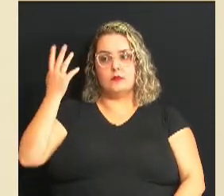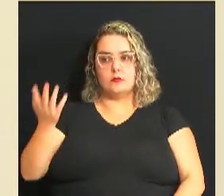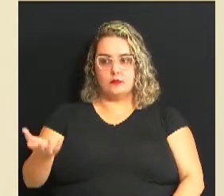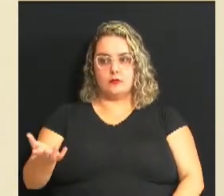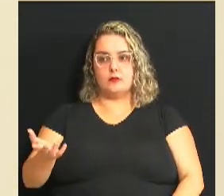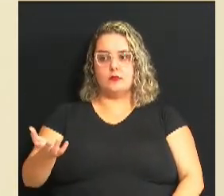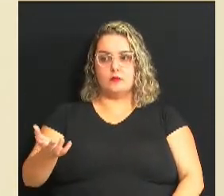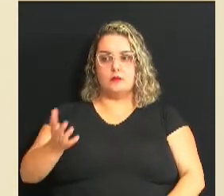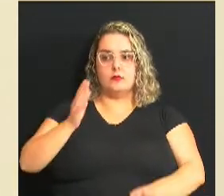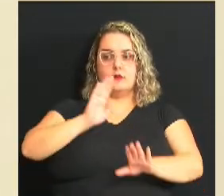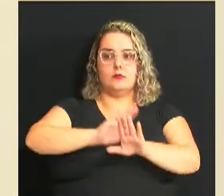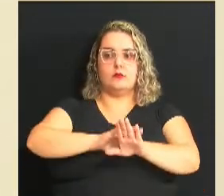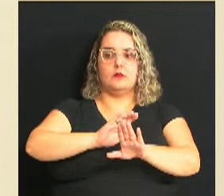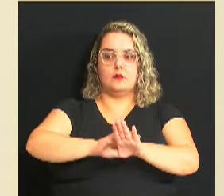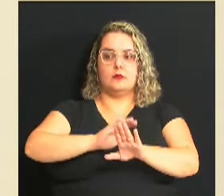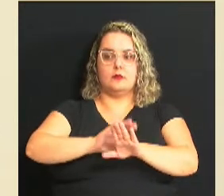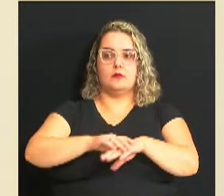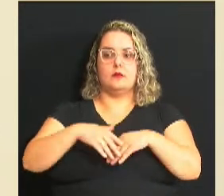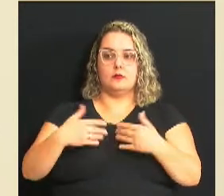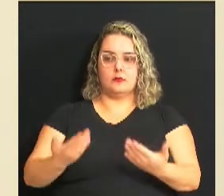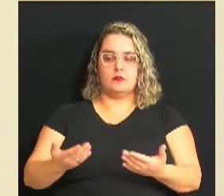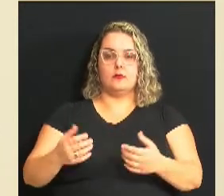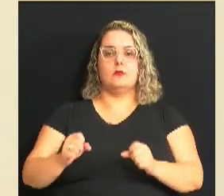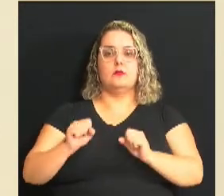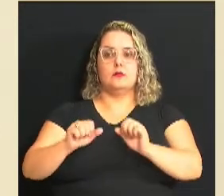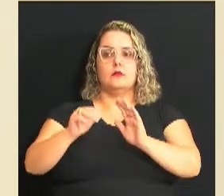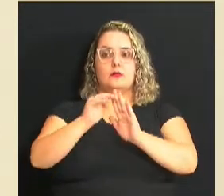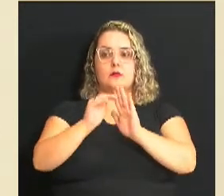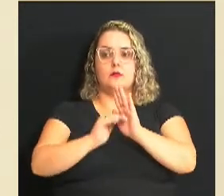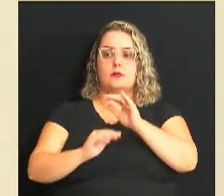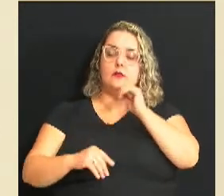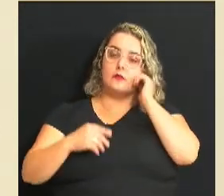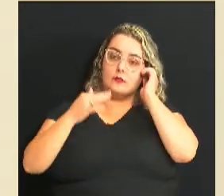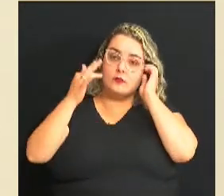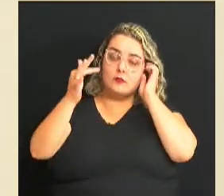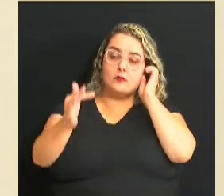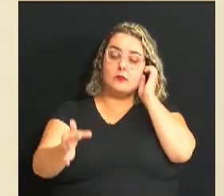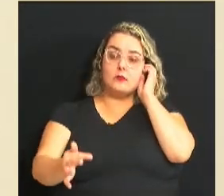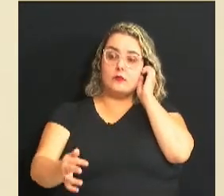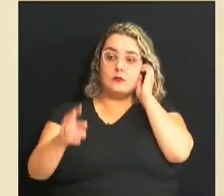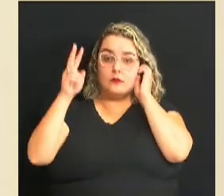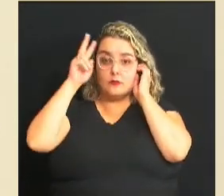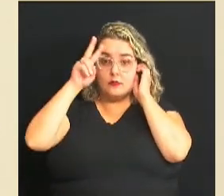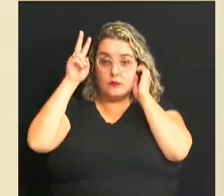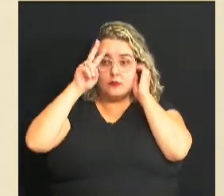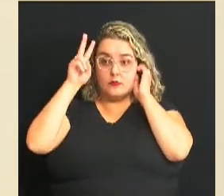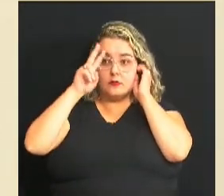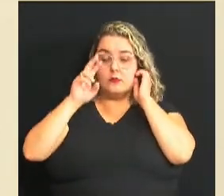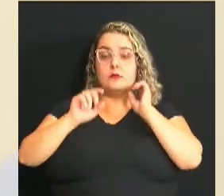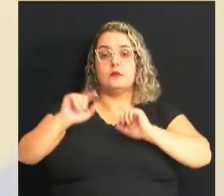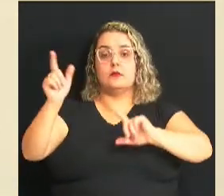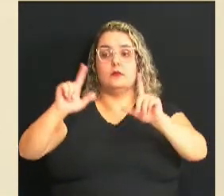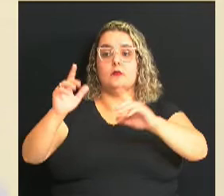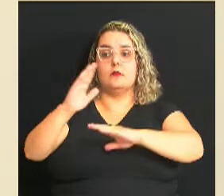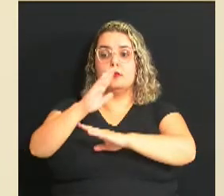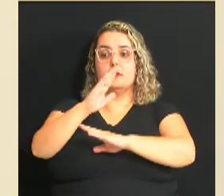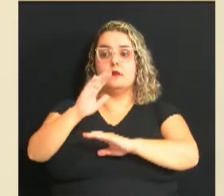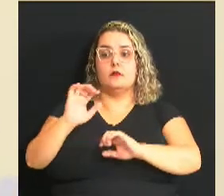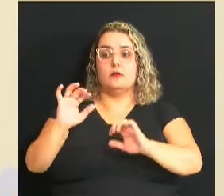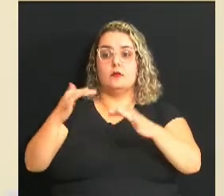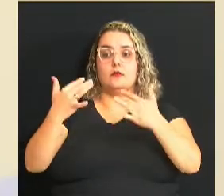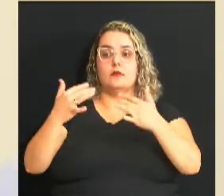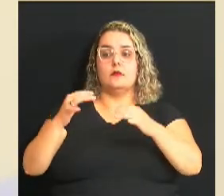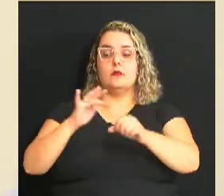suas atividades aqui e poder pautar no futuro. Lembrando que nós estamos transmitindo aqui, né, pela TV Câmara, pelas